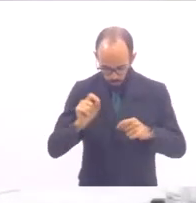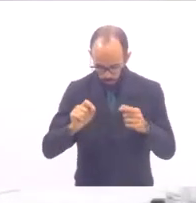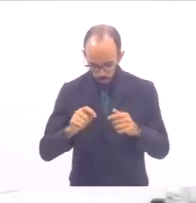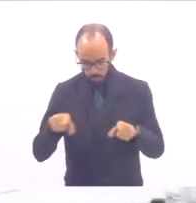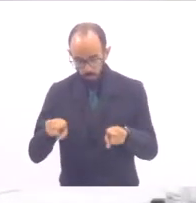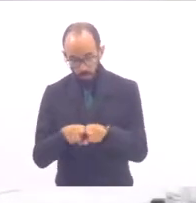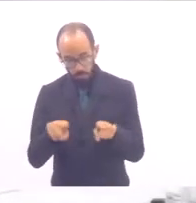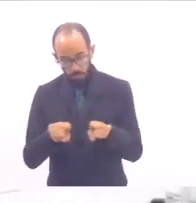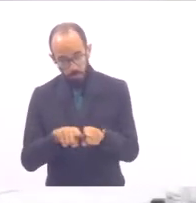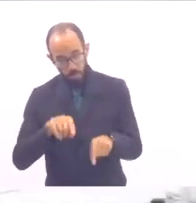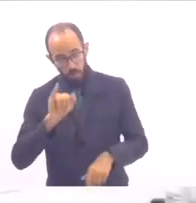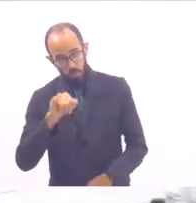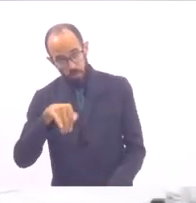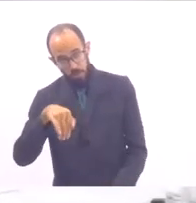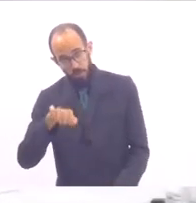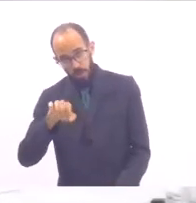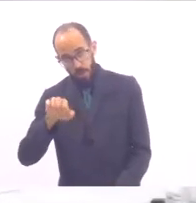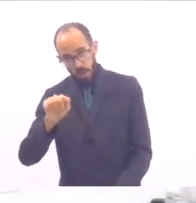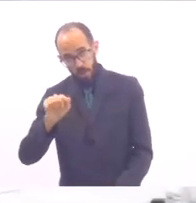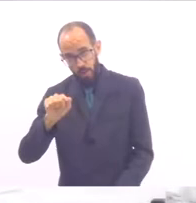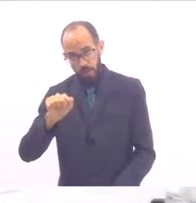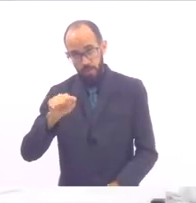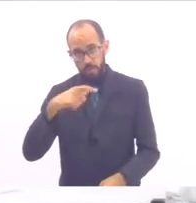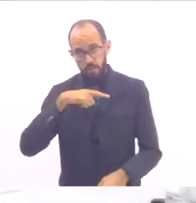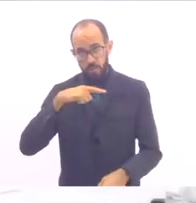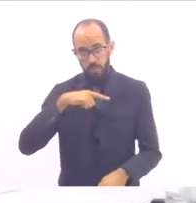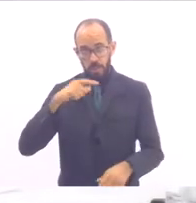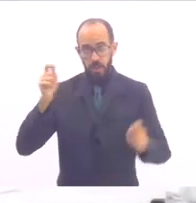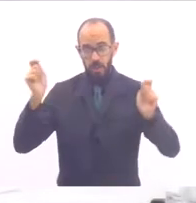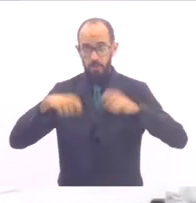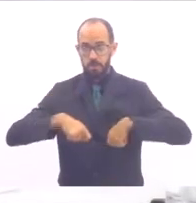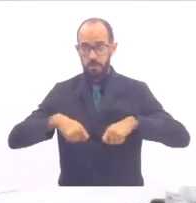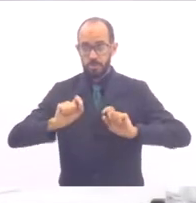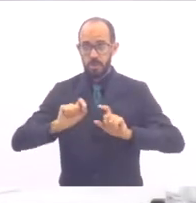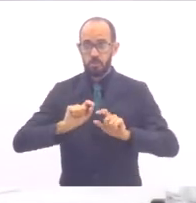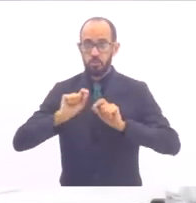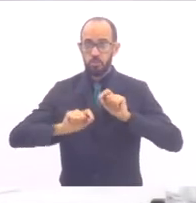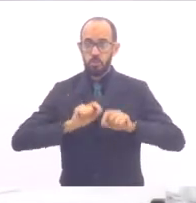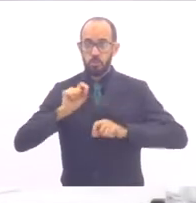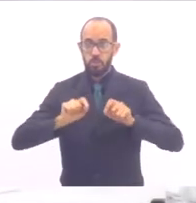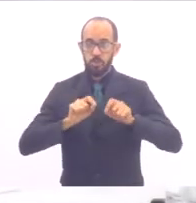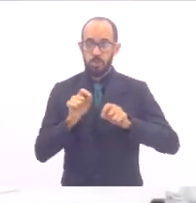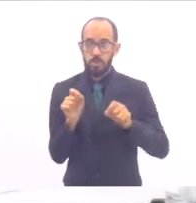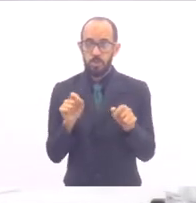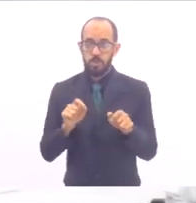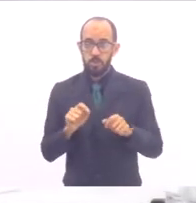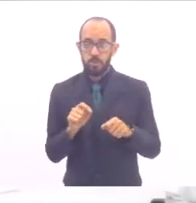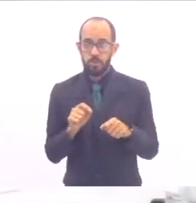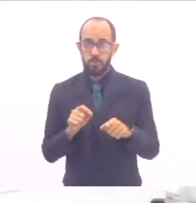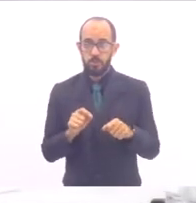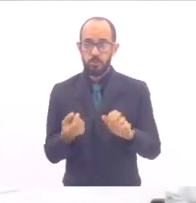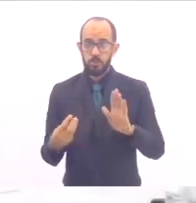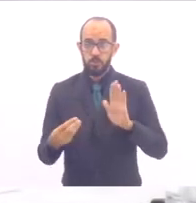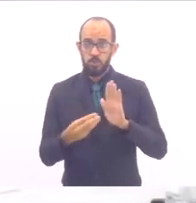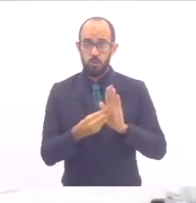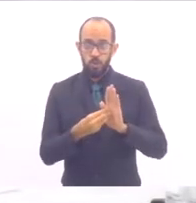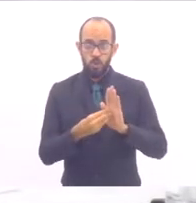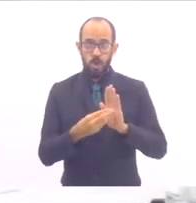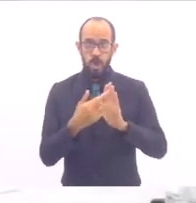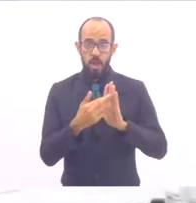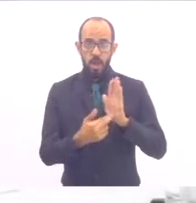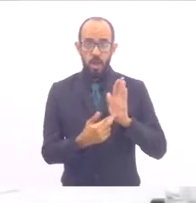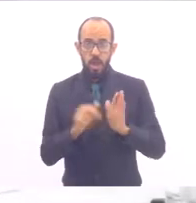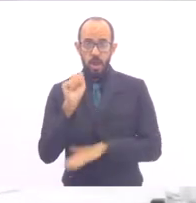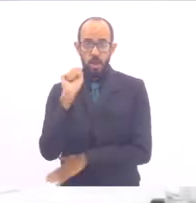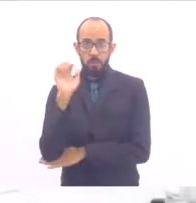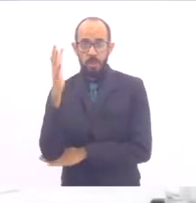também o INEA tem esse poder de cravar na renovação de uma licença um condicionante ambiental.